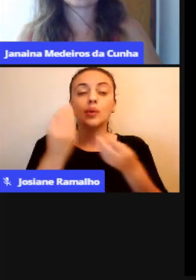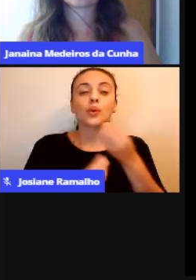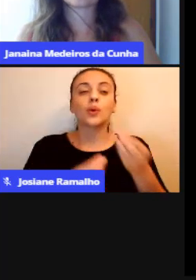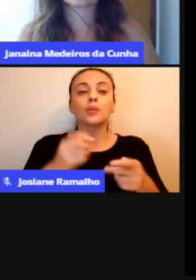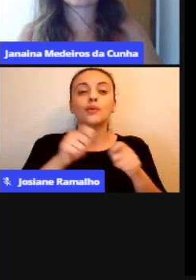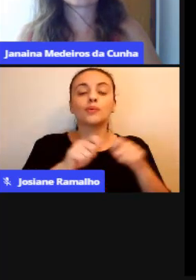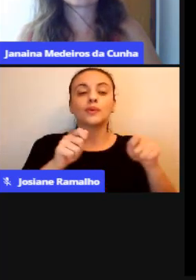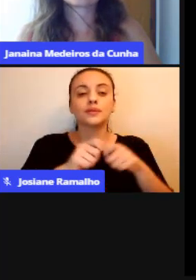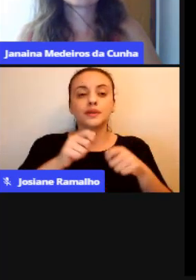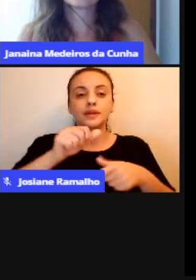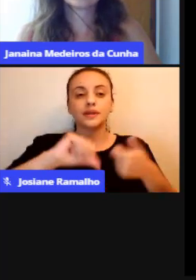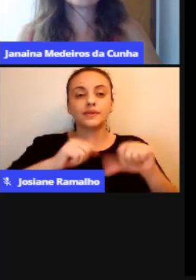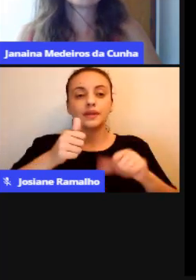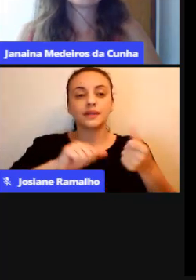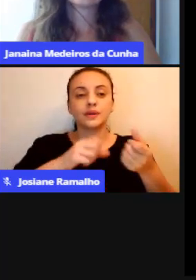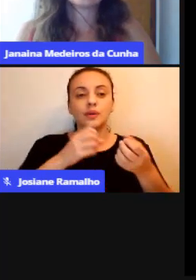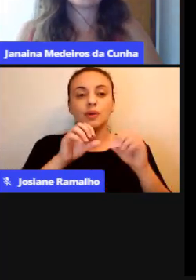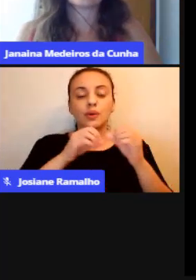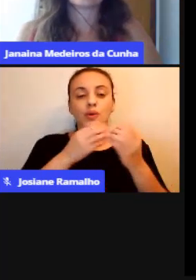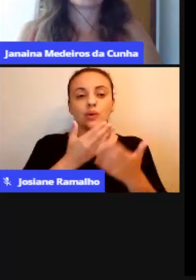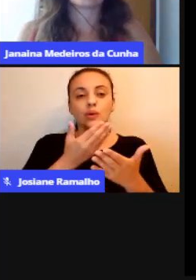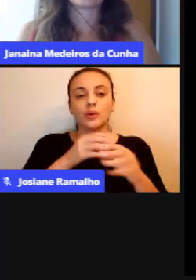remoto, né?